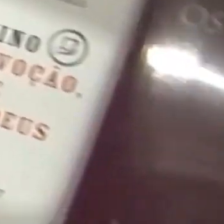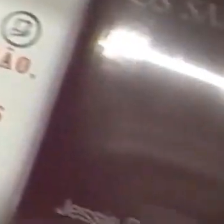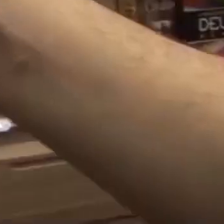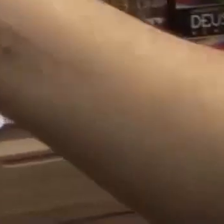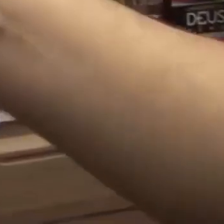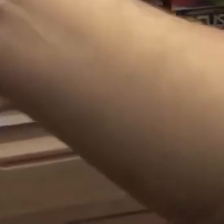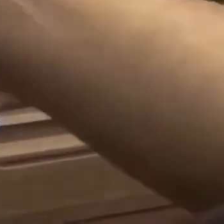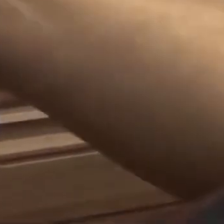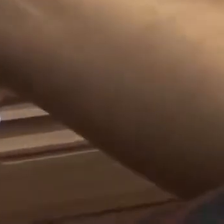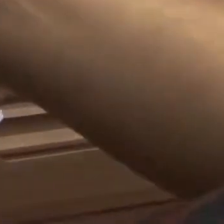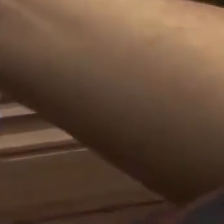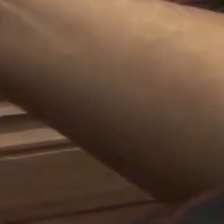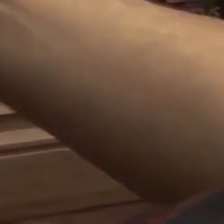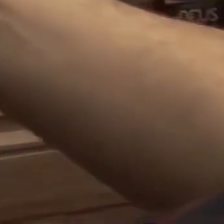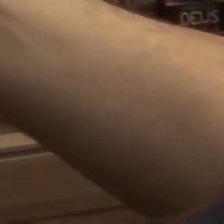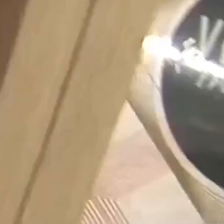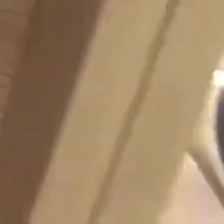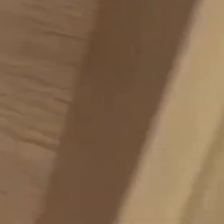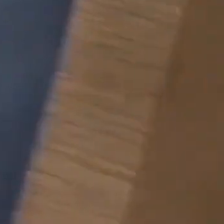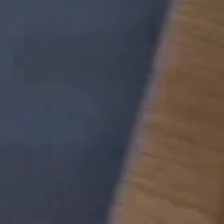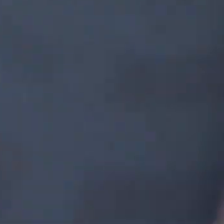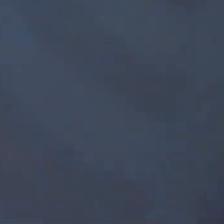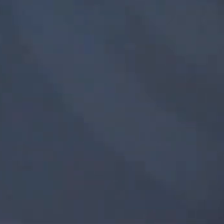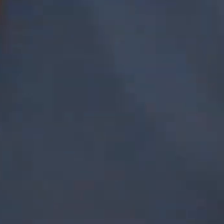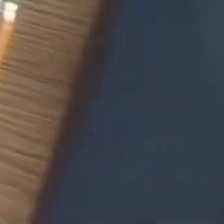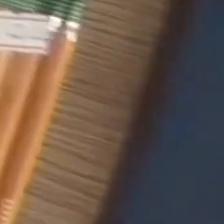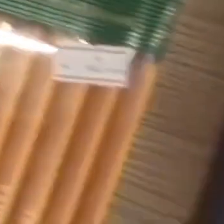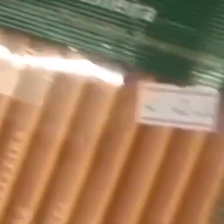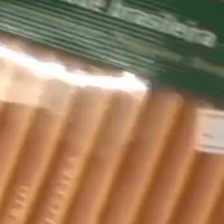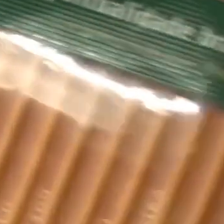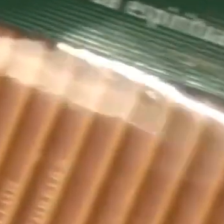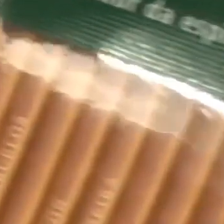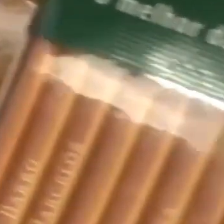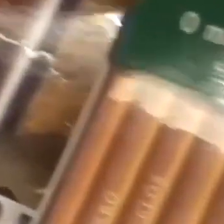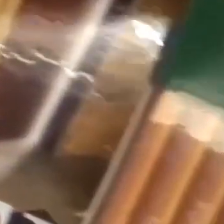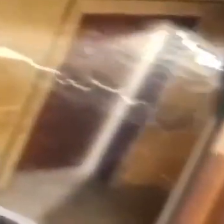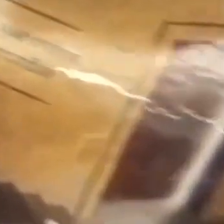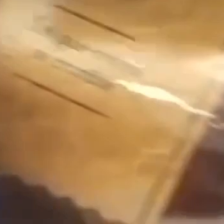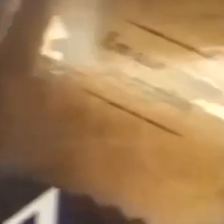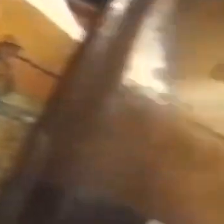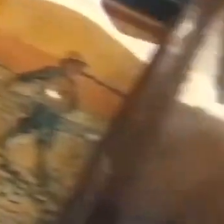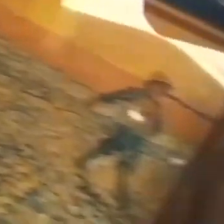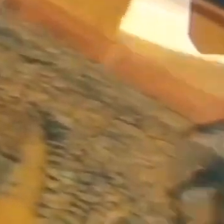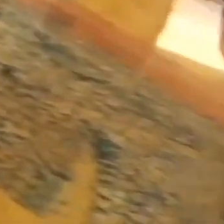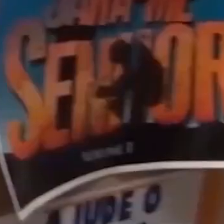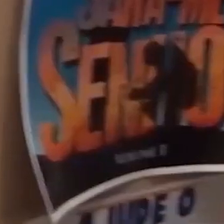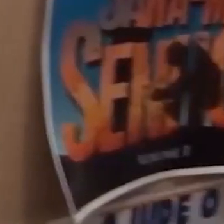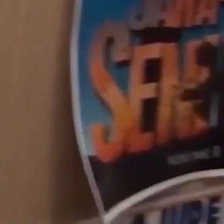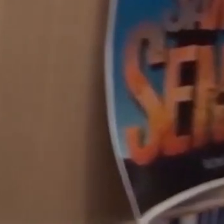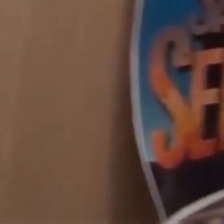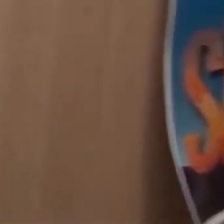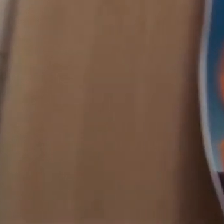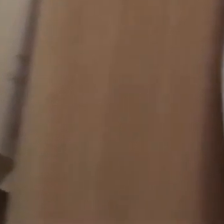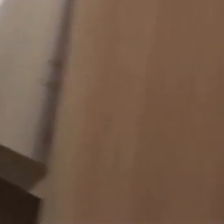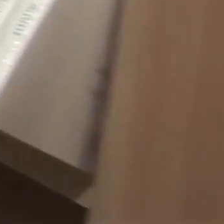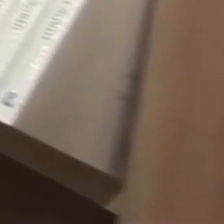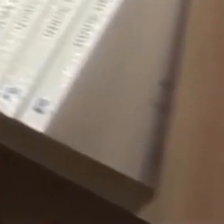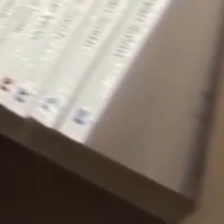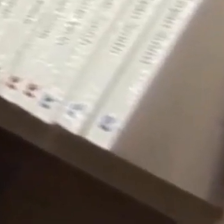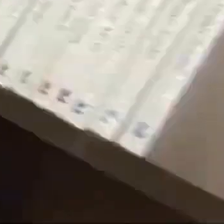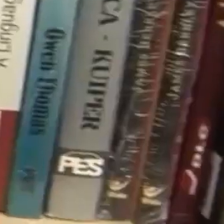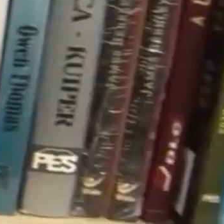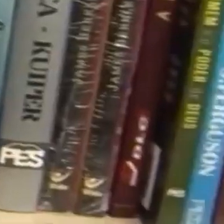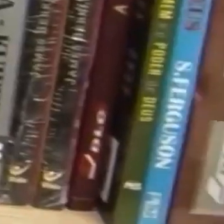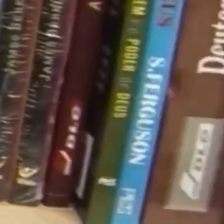Evangelho de Jesus Cristo. Bíblias, livros de teologia, devocionais, literatura infantil, biografias,